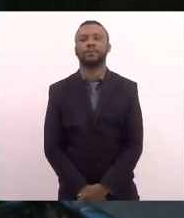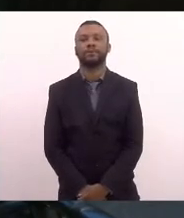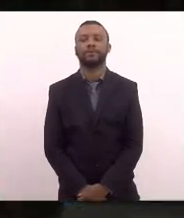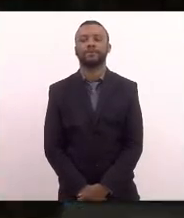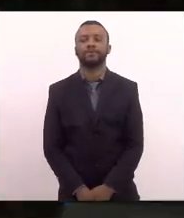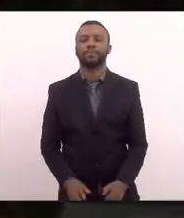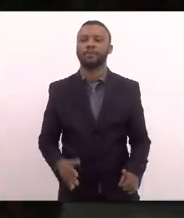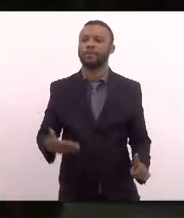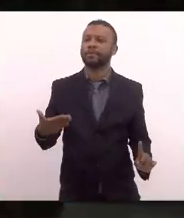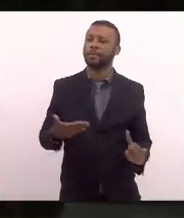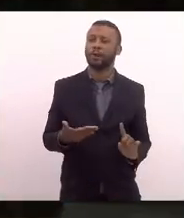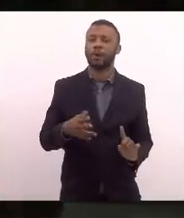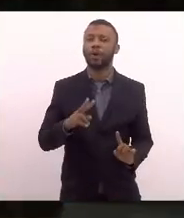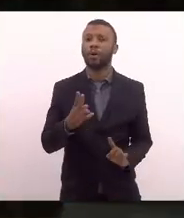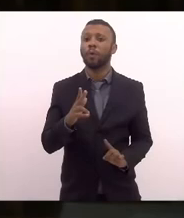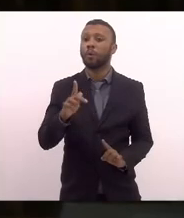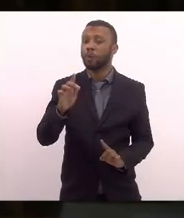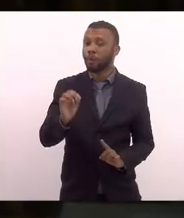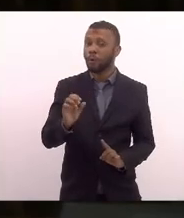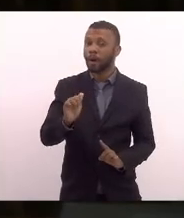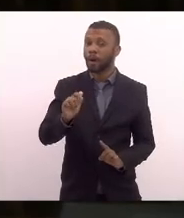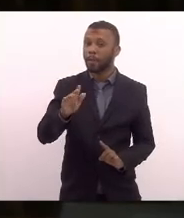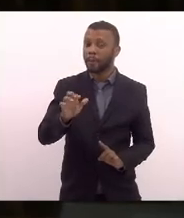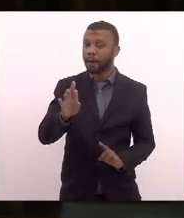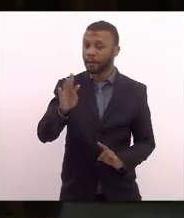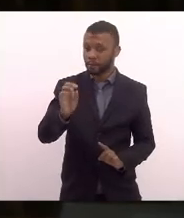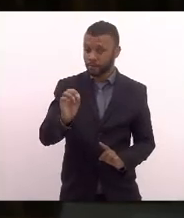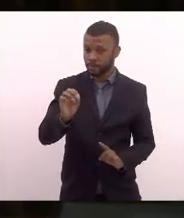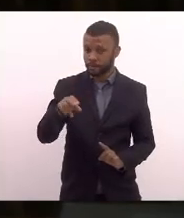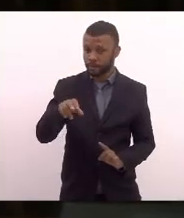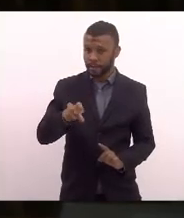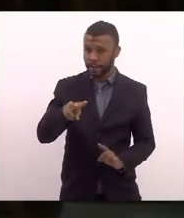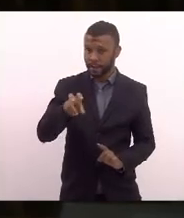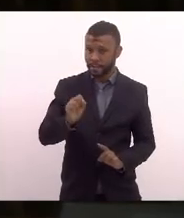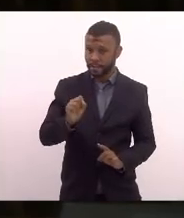Senhor Hugo Alberto Neves de Souza.